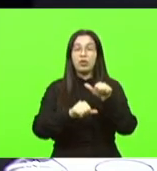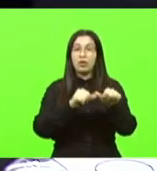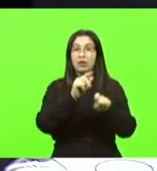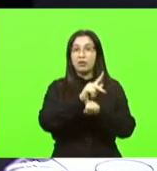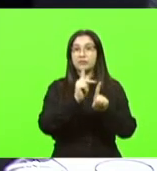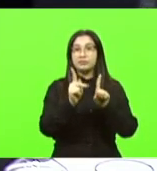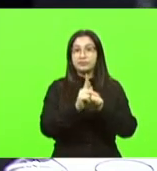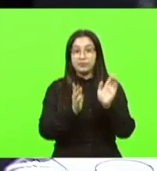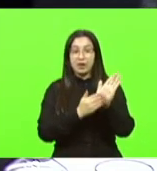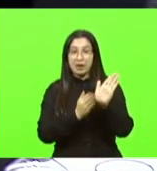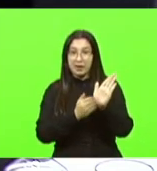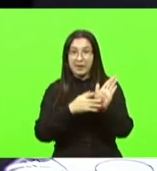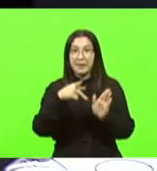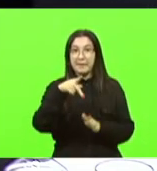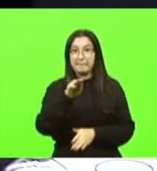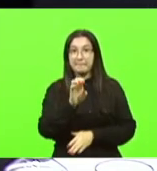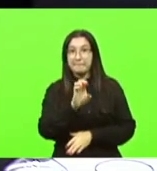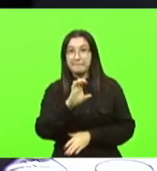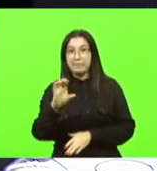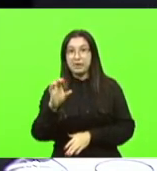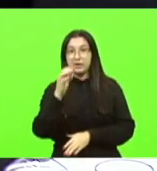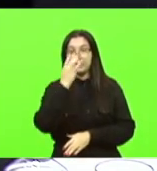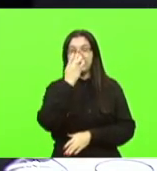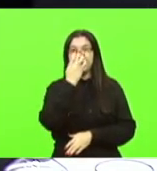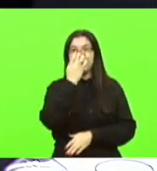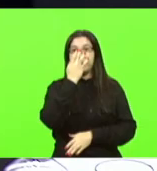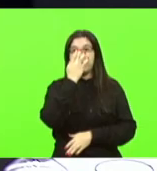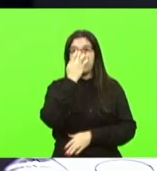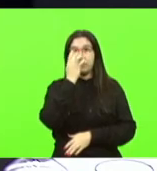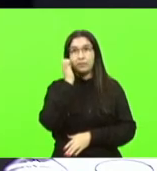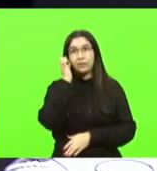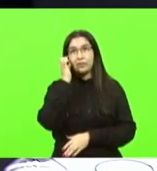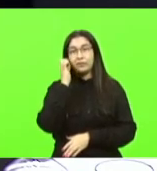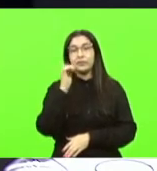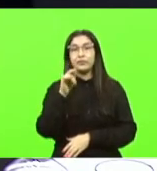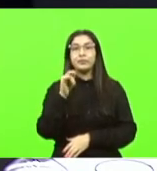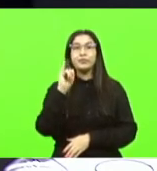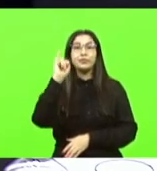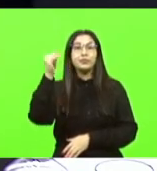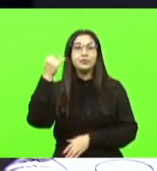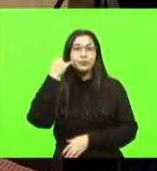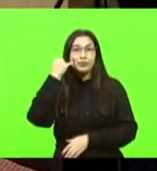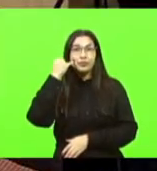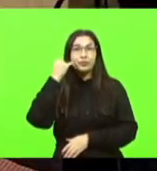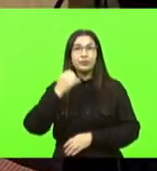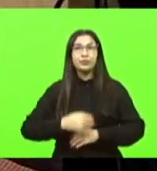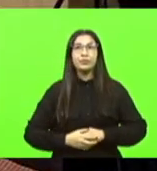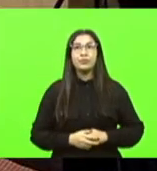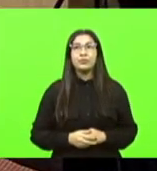a PEC da reforma da Previdência perder a palavra Deputado Jessé G1